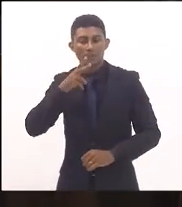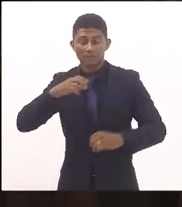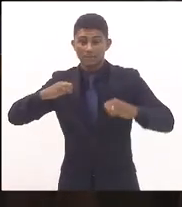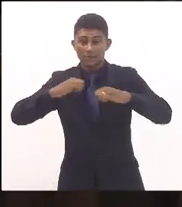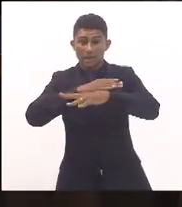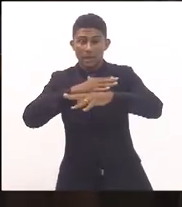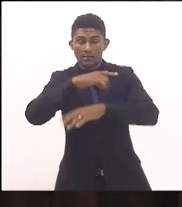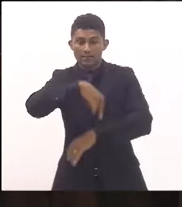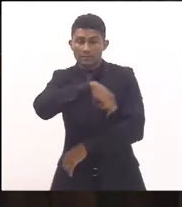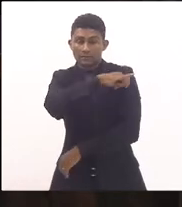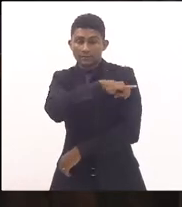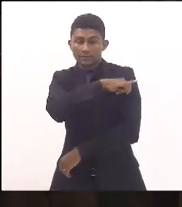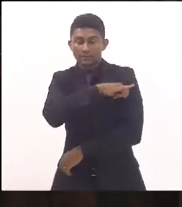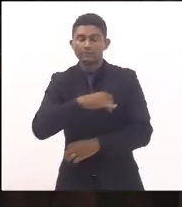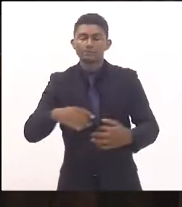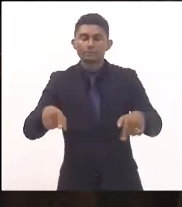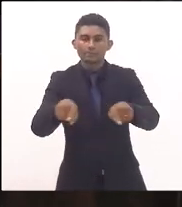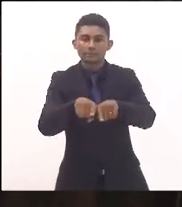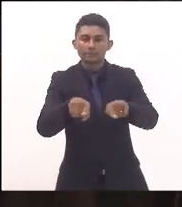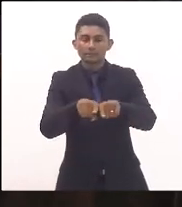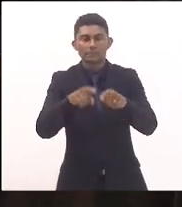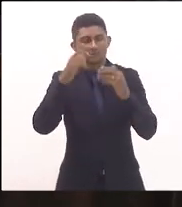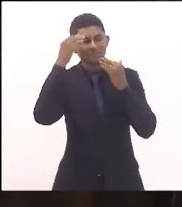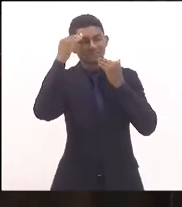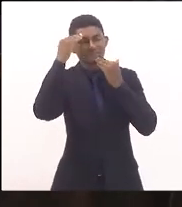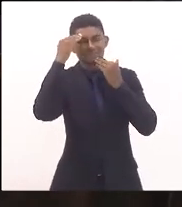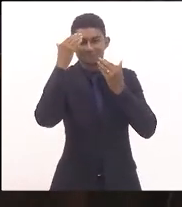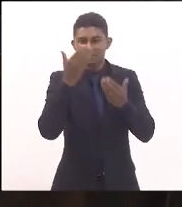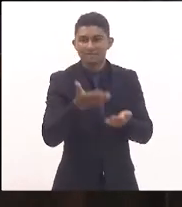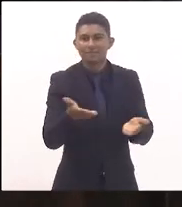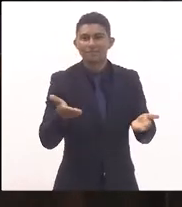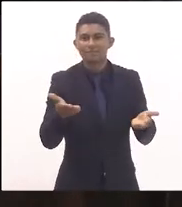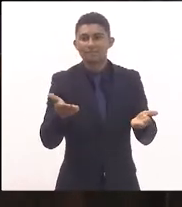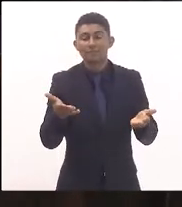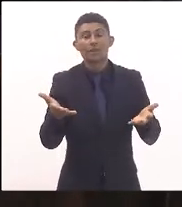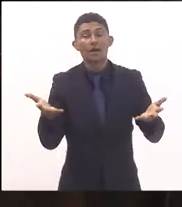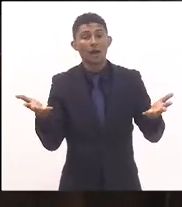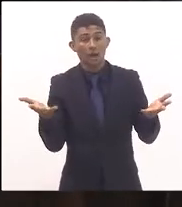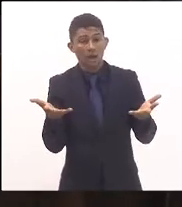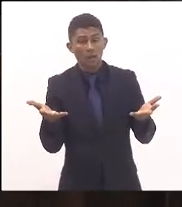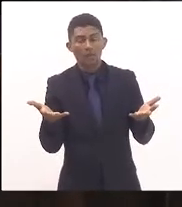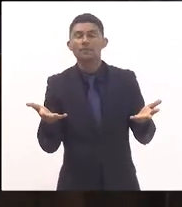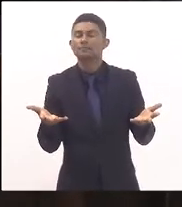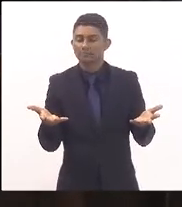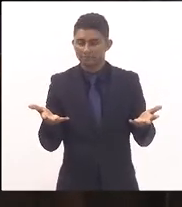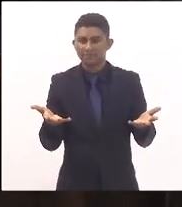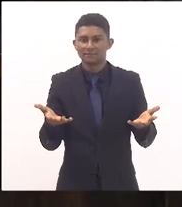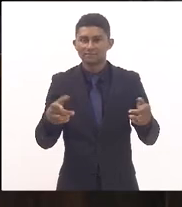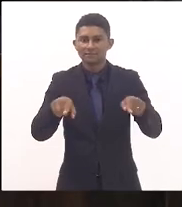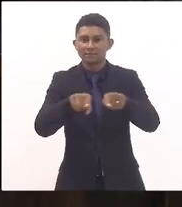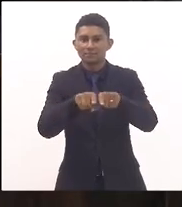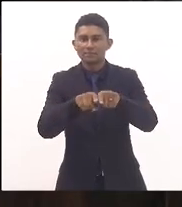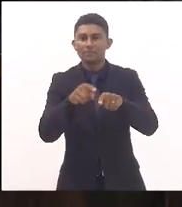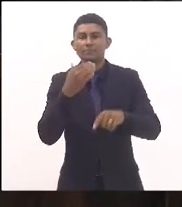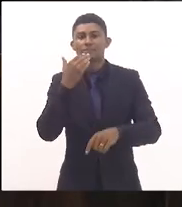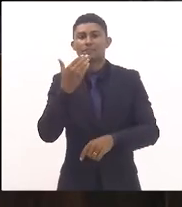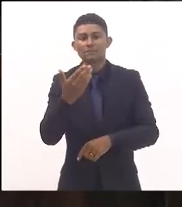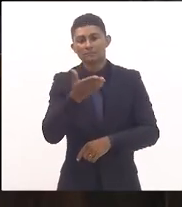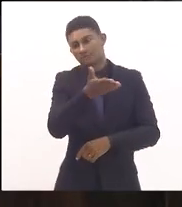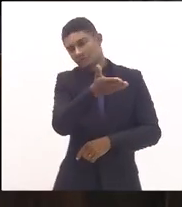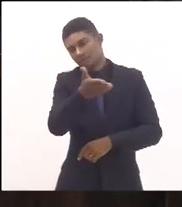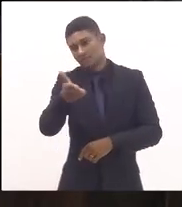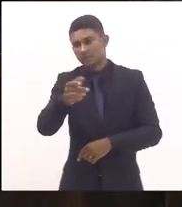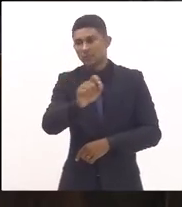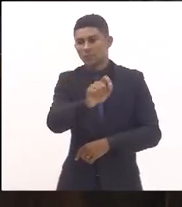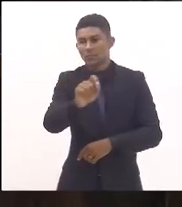registro neste momento e agradeço e neste momento também peça Ao cerimonial para que